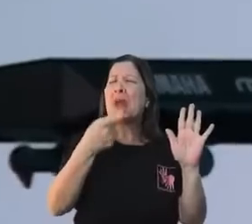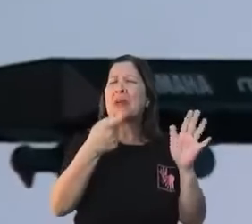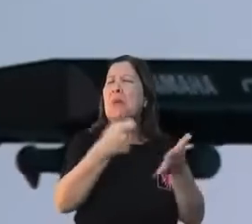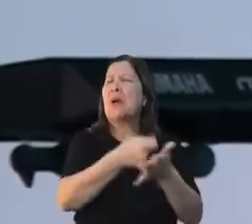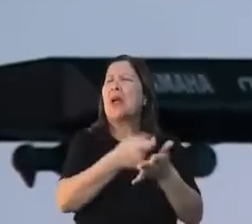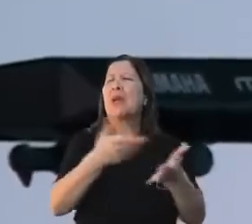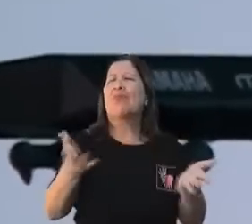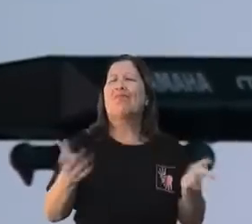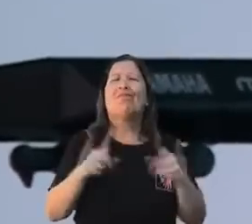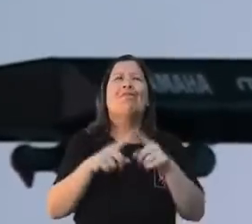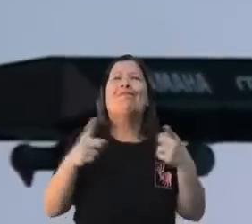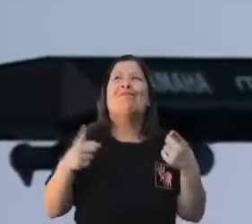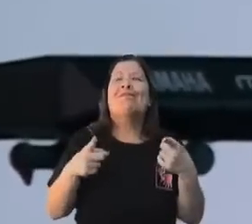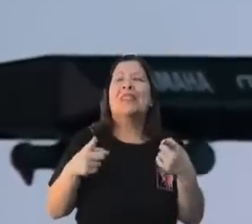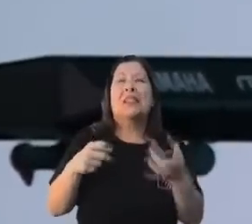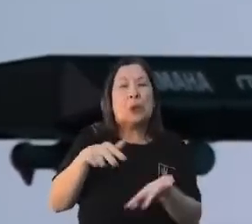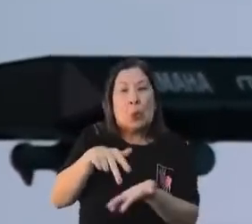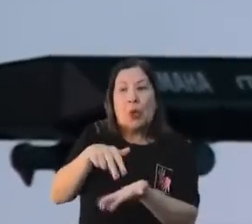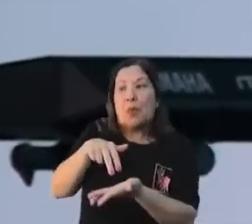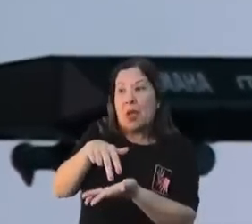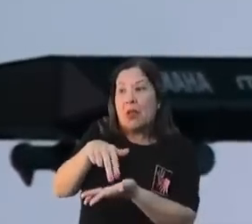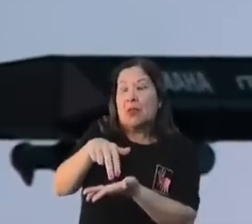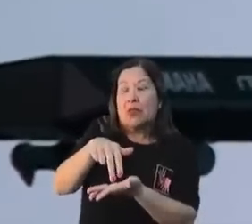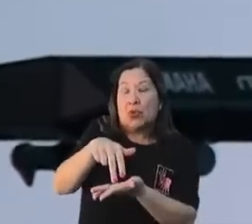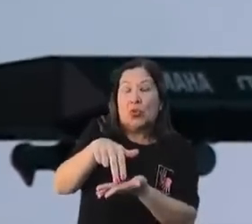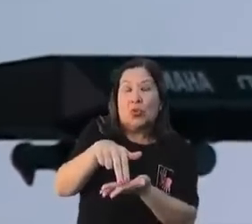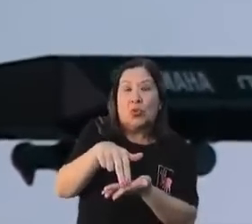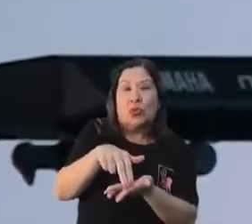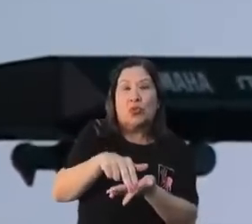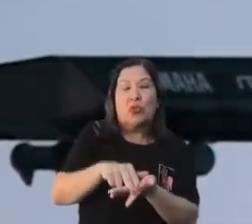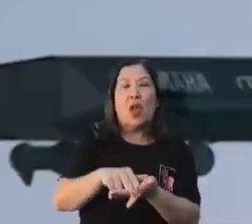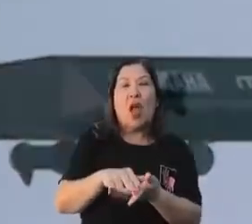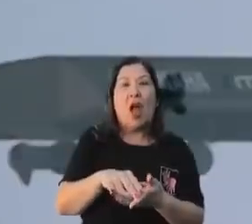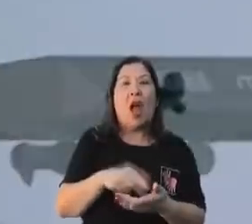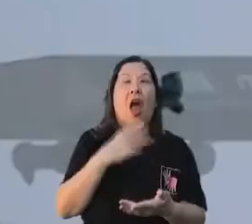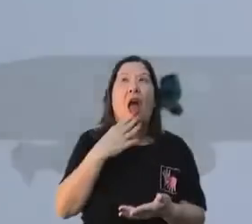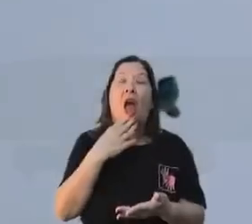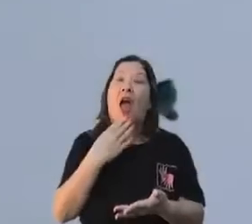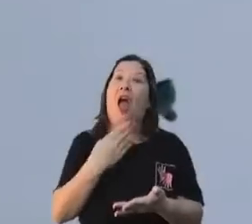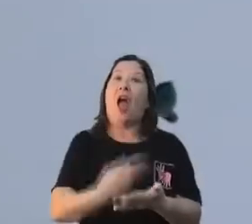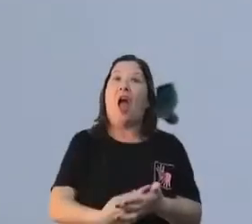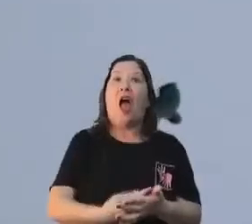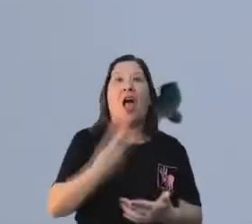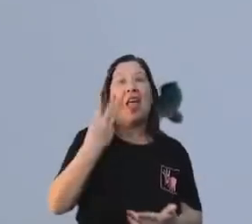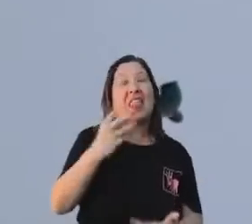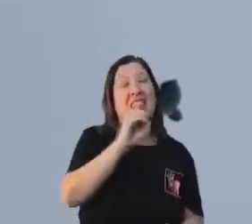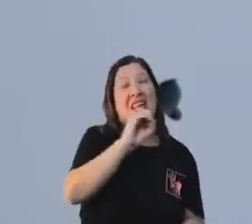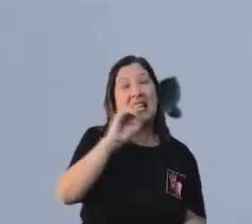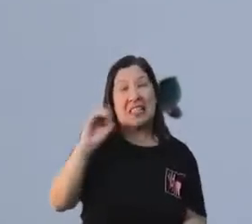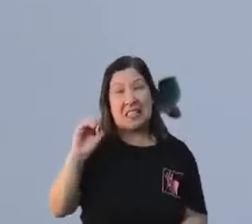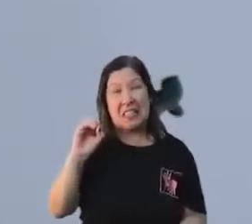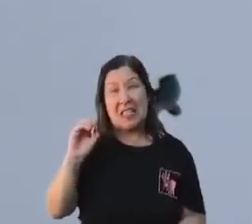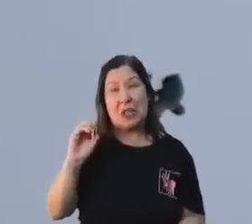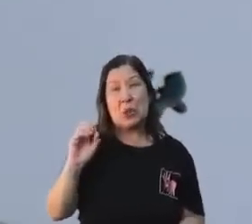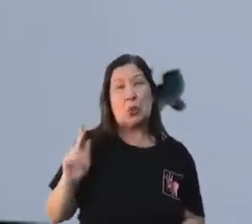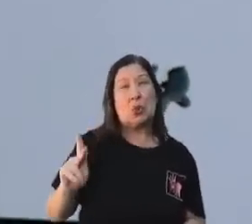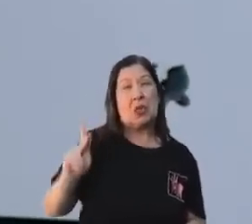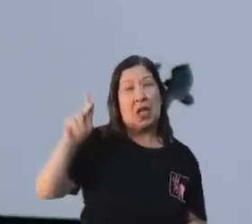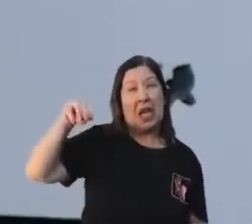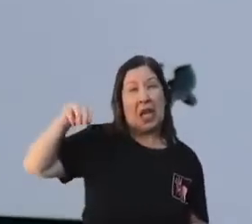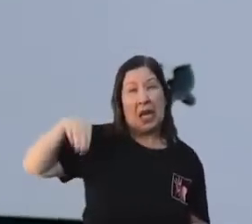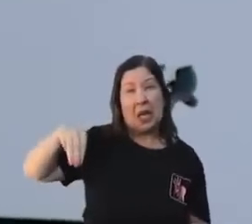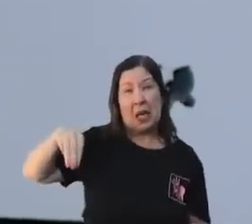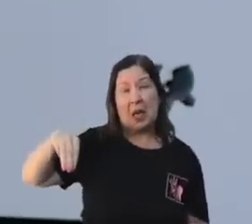pé? Me responderam: a mais de 300 quilômetros. E na hora veio na minha cabeça a seguinte